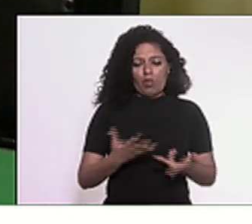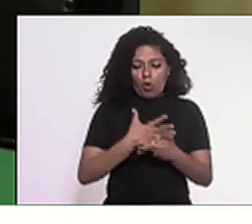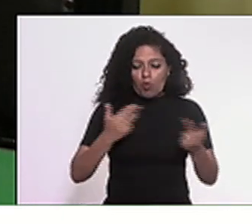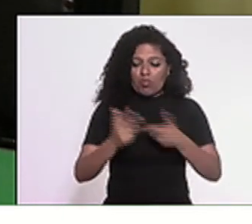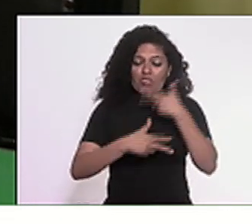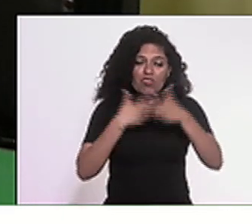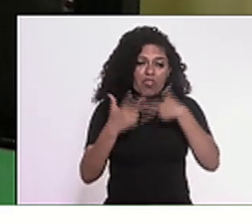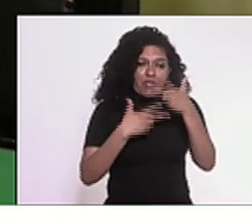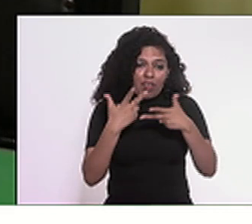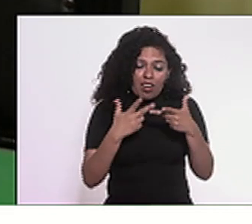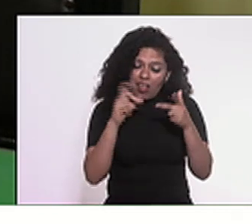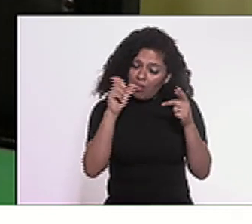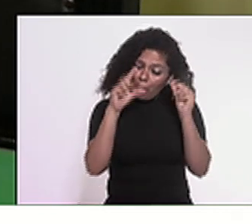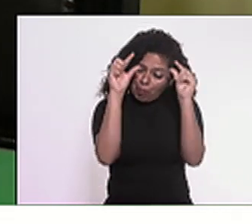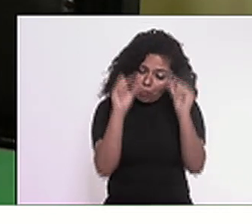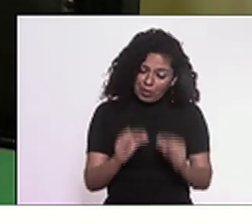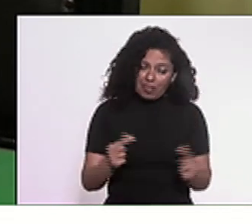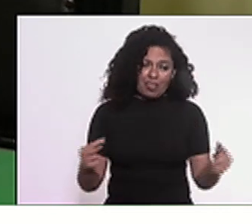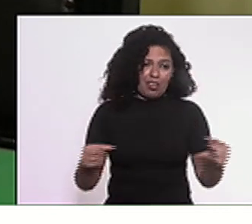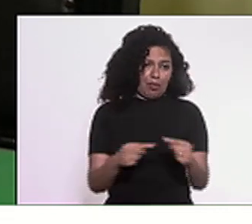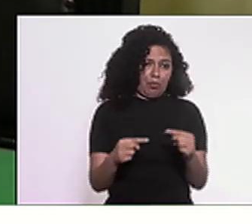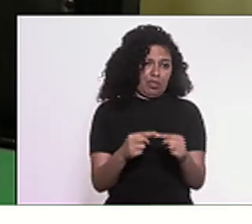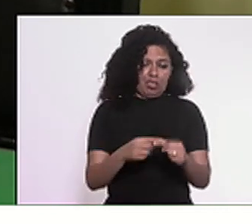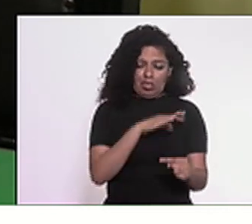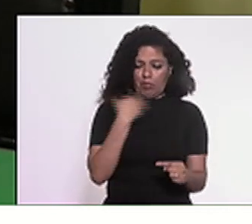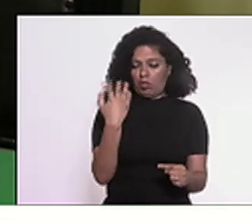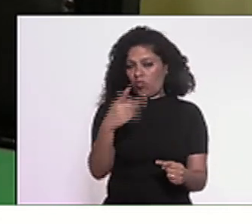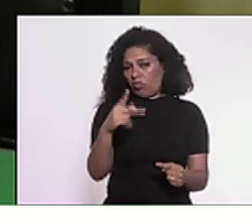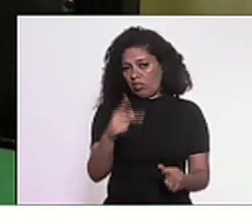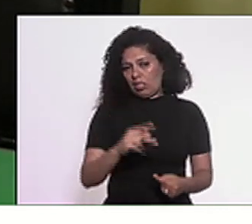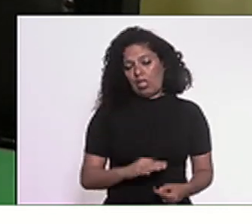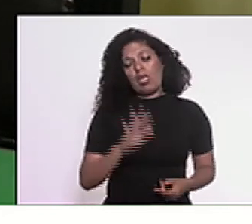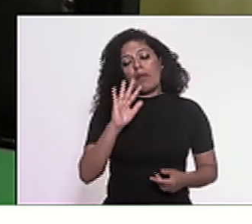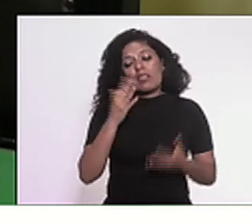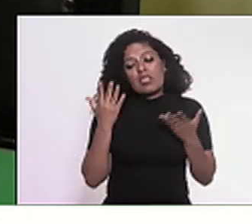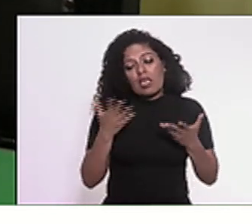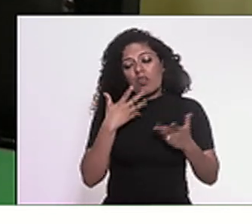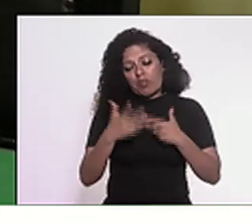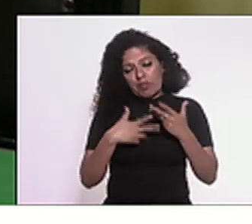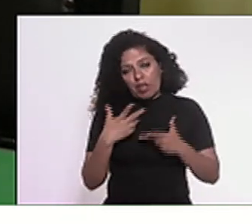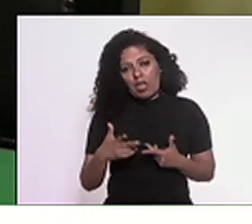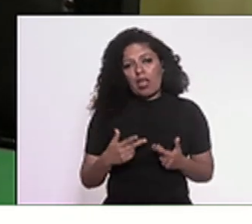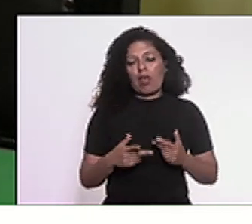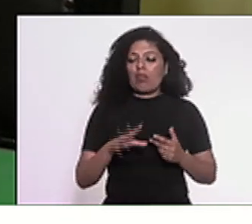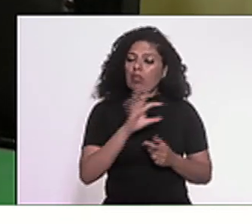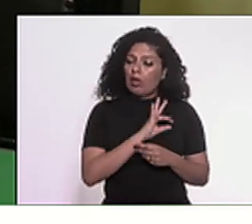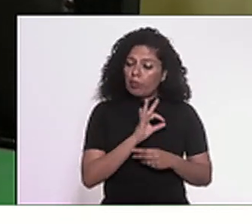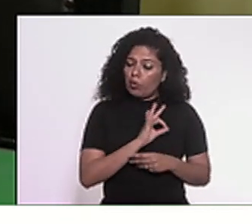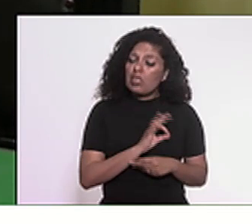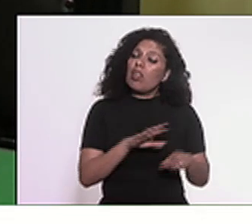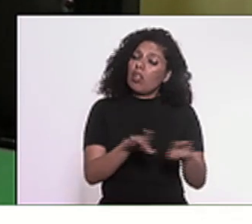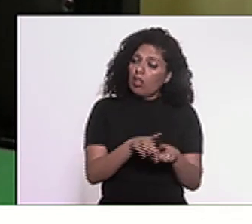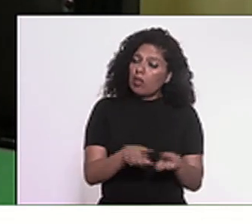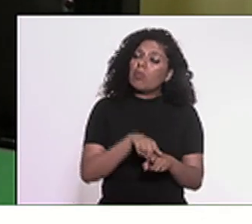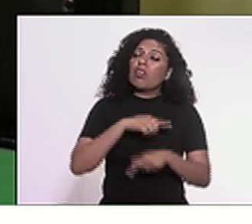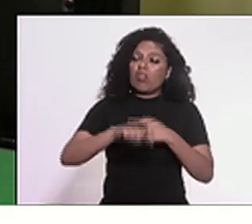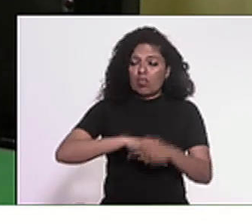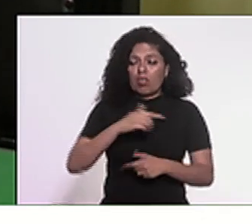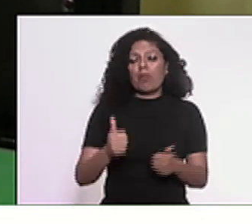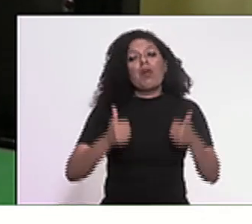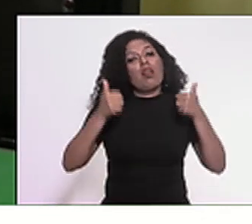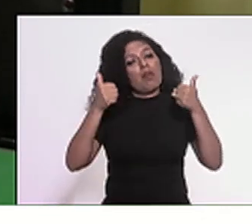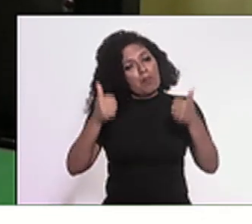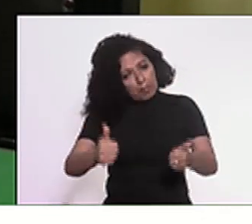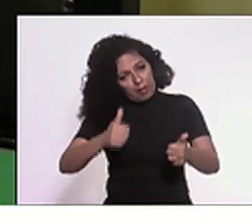fale agora, ele é pequeno perto desse fato, mas o que eu quero dizer é fazer aqui uma defesa intransigente a vocês,